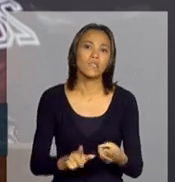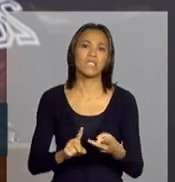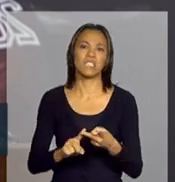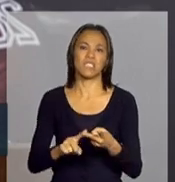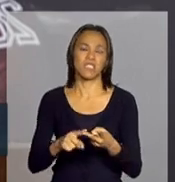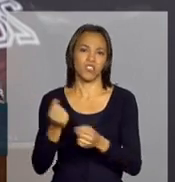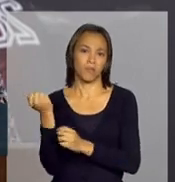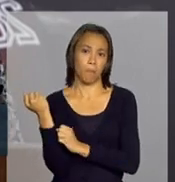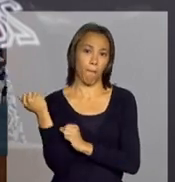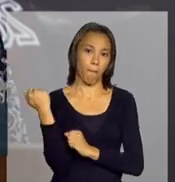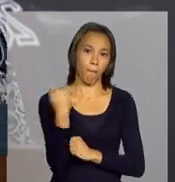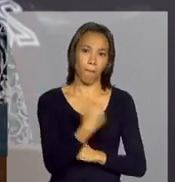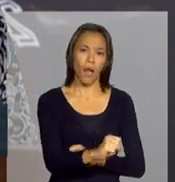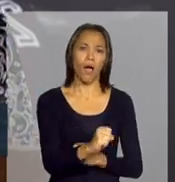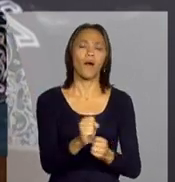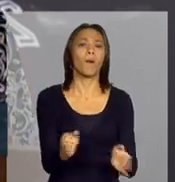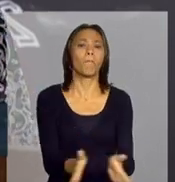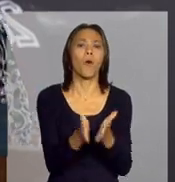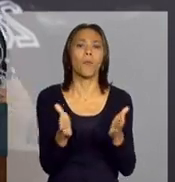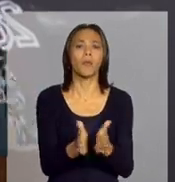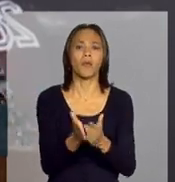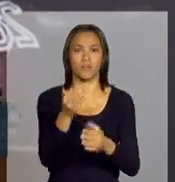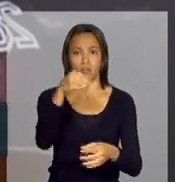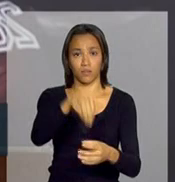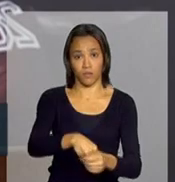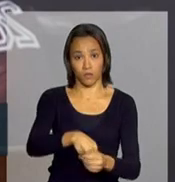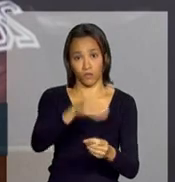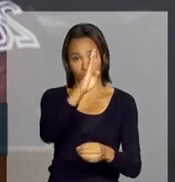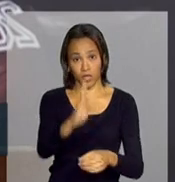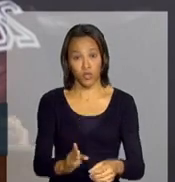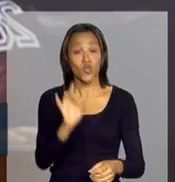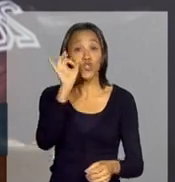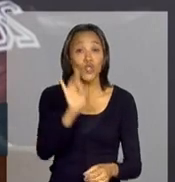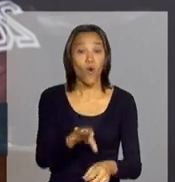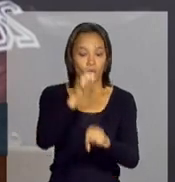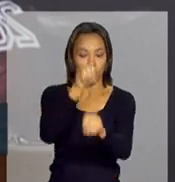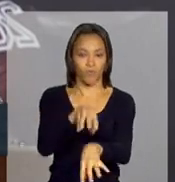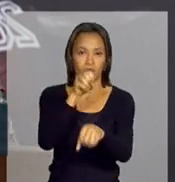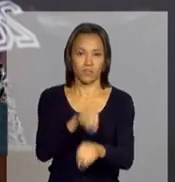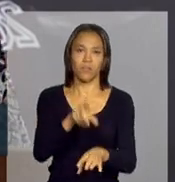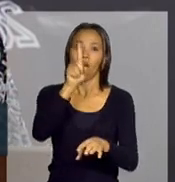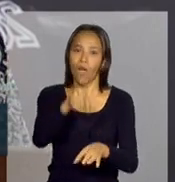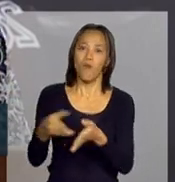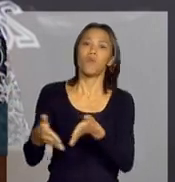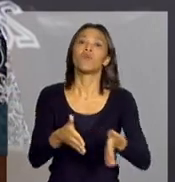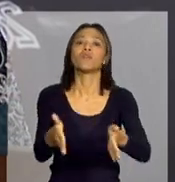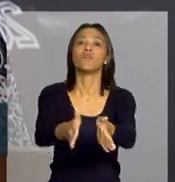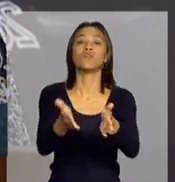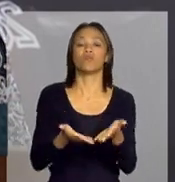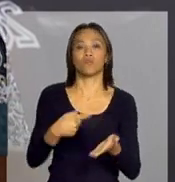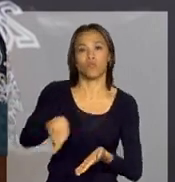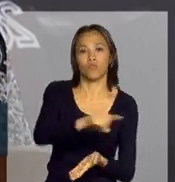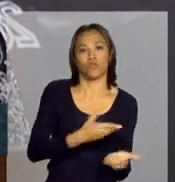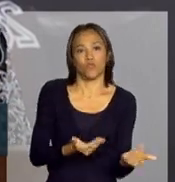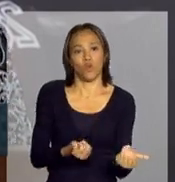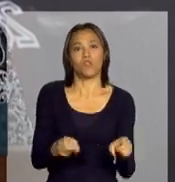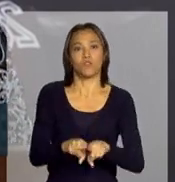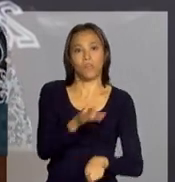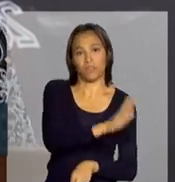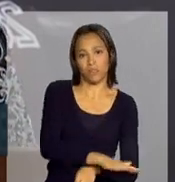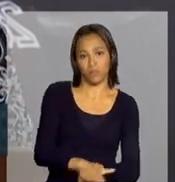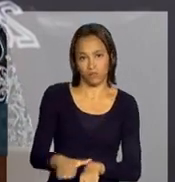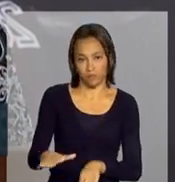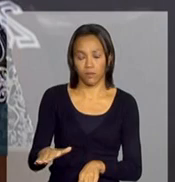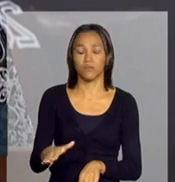pobreza no nosso país só a educação será o caminho dos jovens e e das